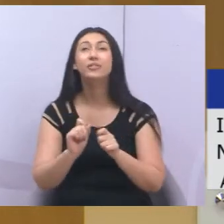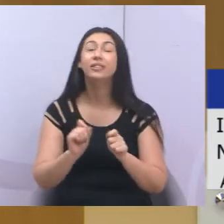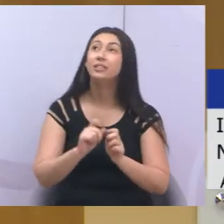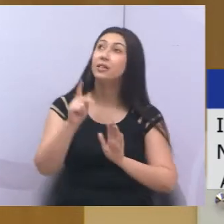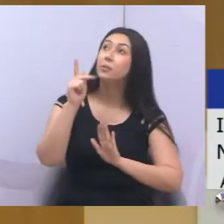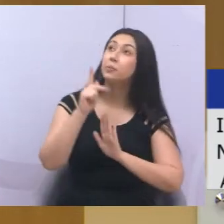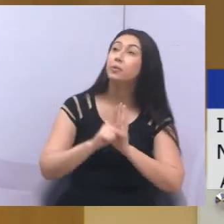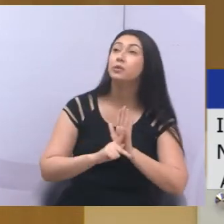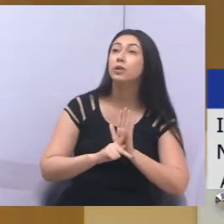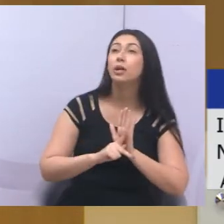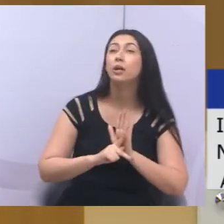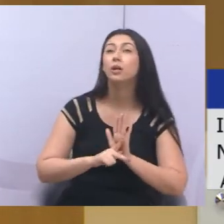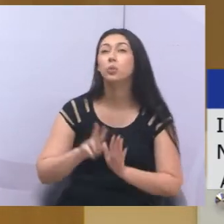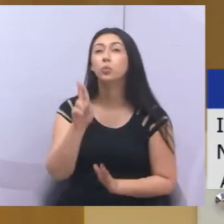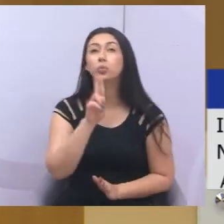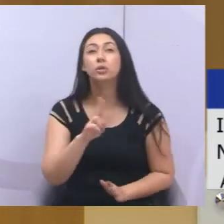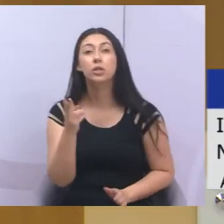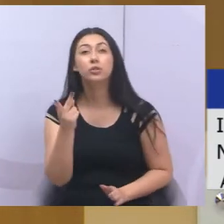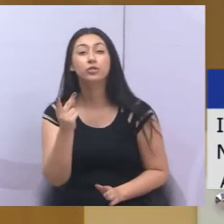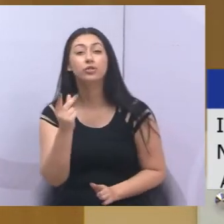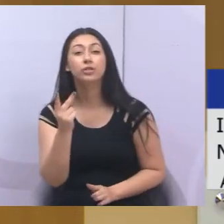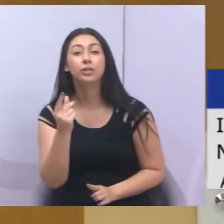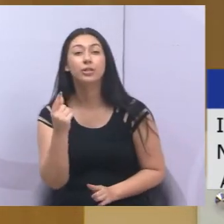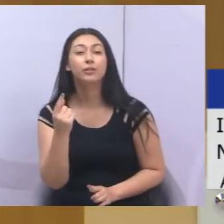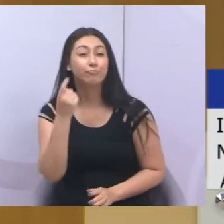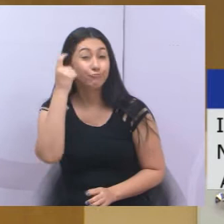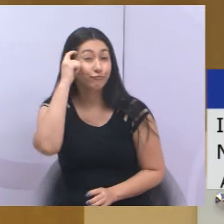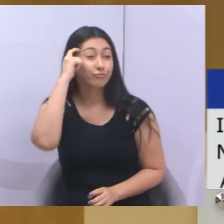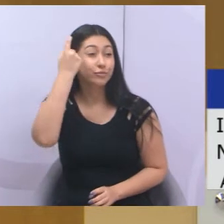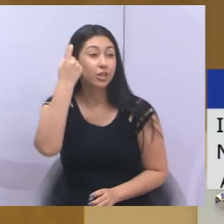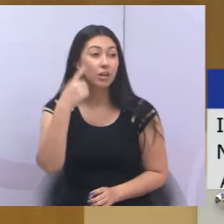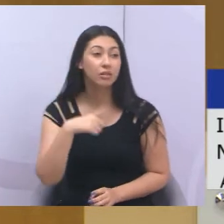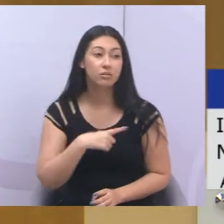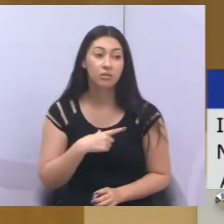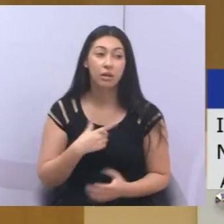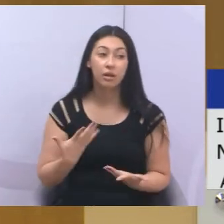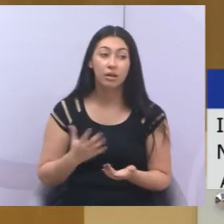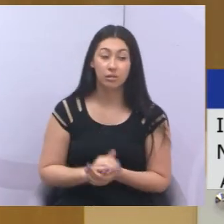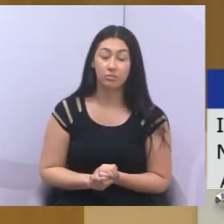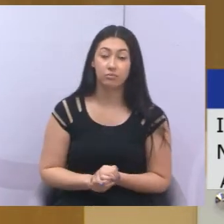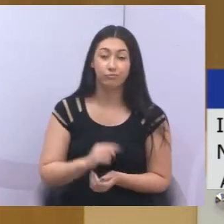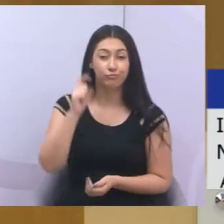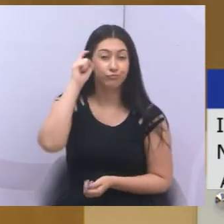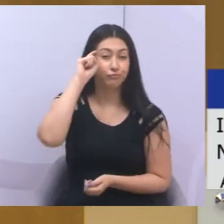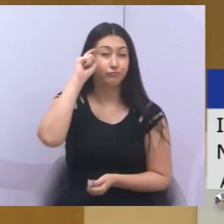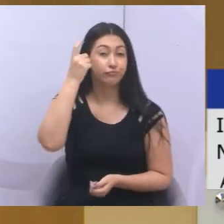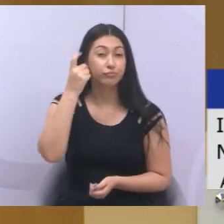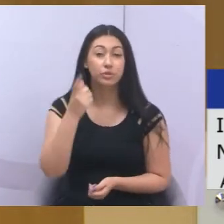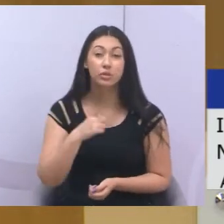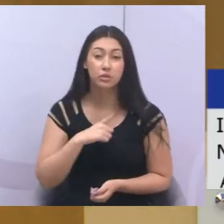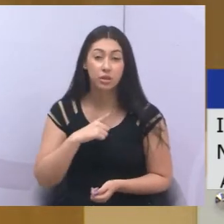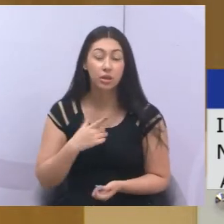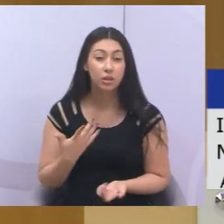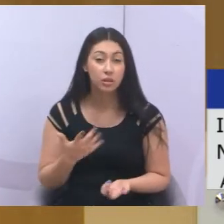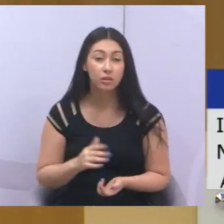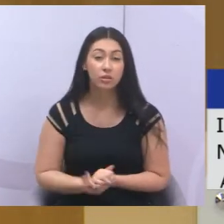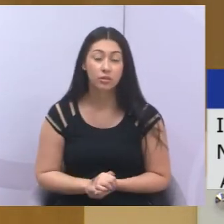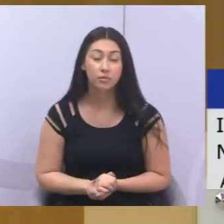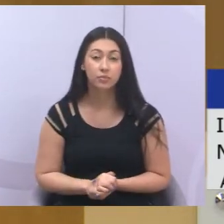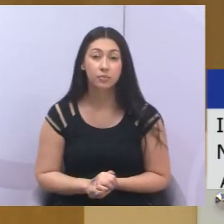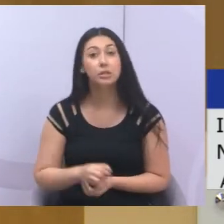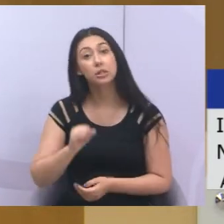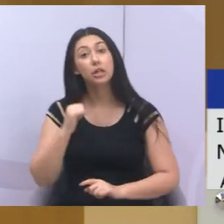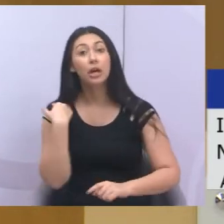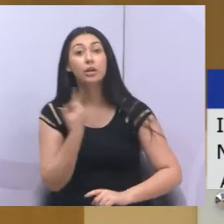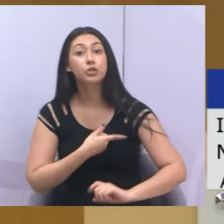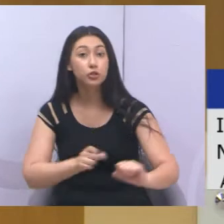pudesse usar o dinheiro público, nós tínhamos tanta ideia na cabeça, não tinha, Rodrigo? Nós tínhamos muita ideia. Tinha ou não tinha, Fravinho? Se